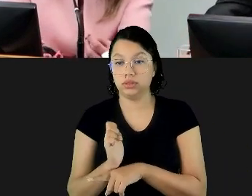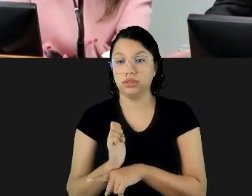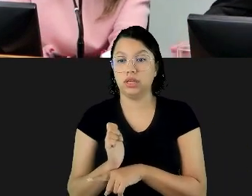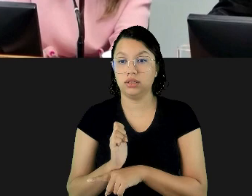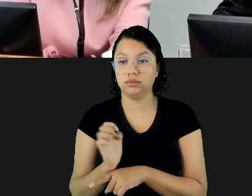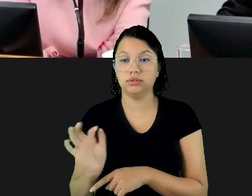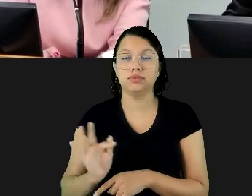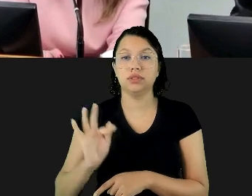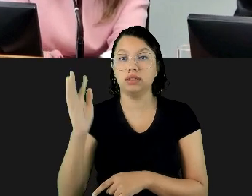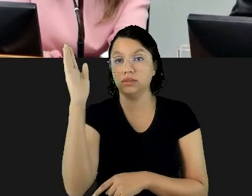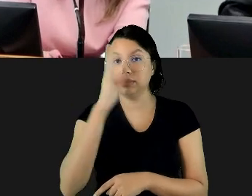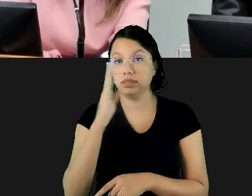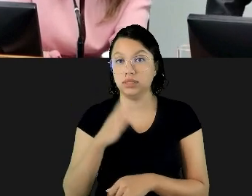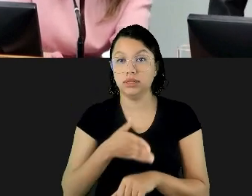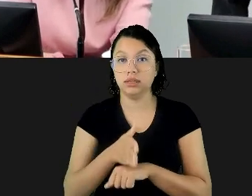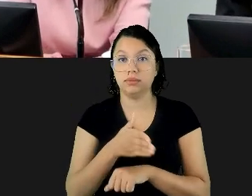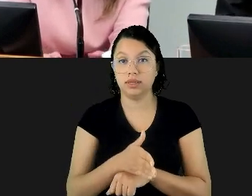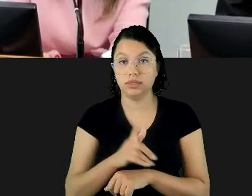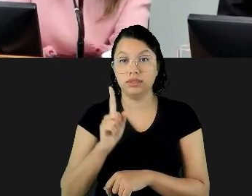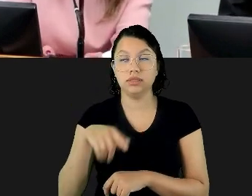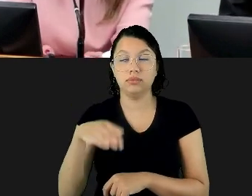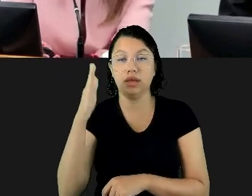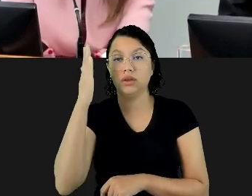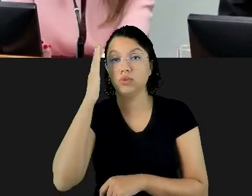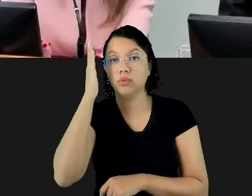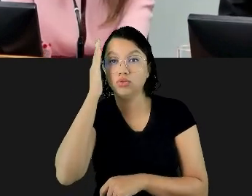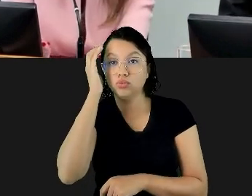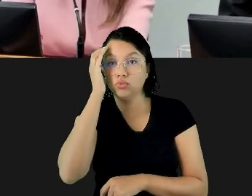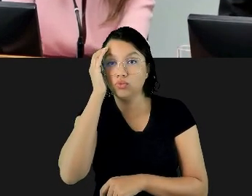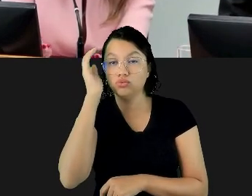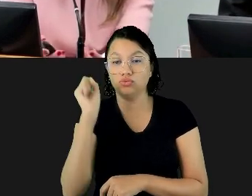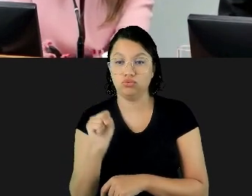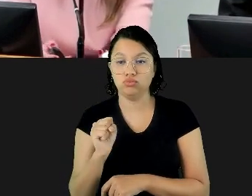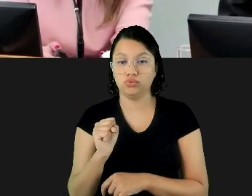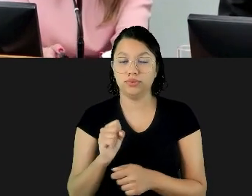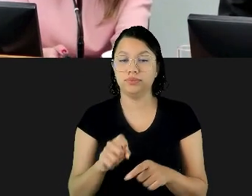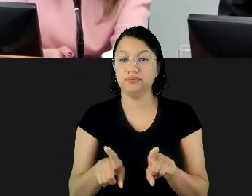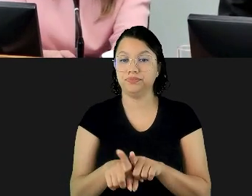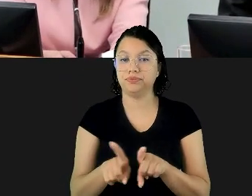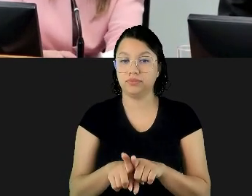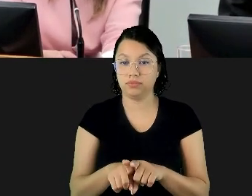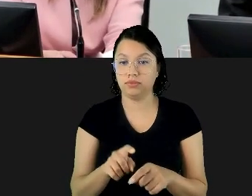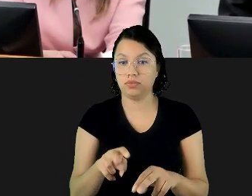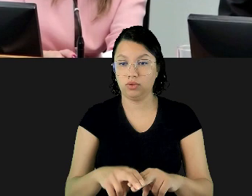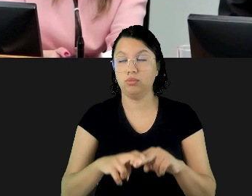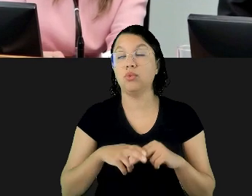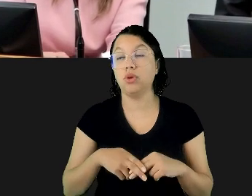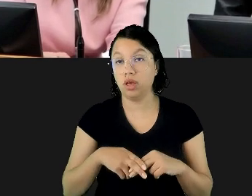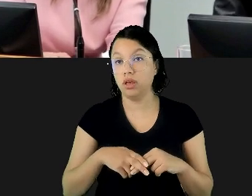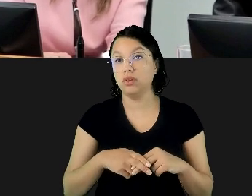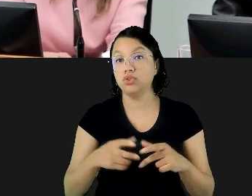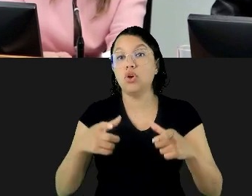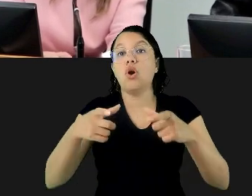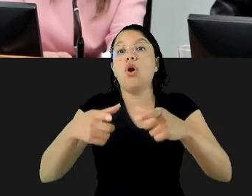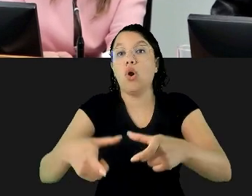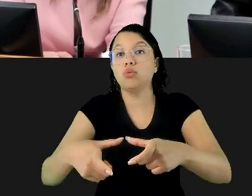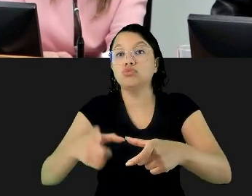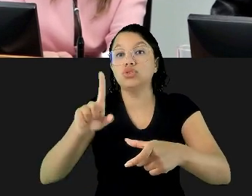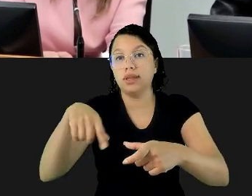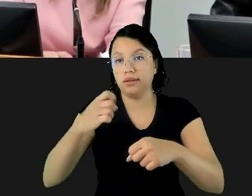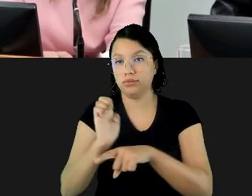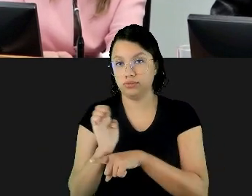participa desse GT é o Mato Grosso do Sul, também a sua posição geográfica estratégica para os debates no